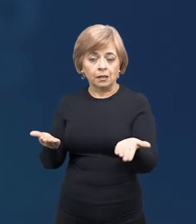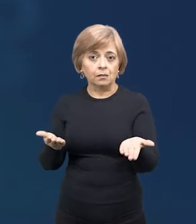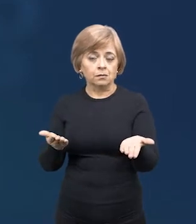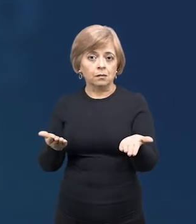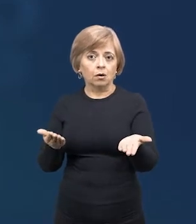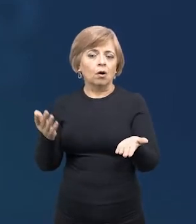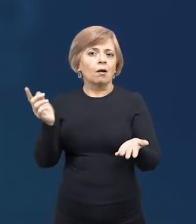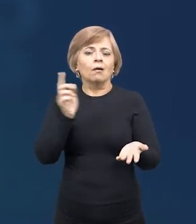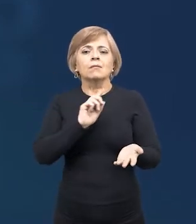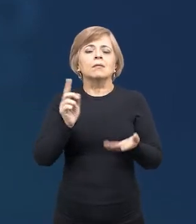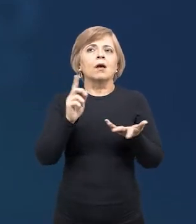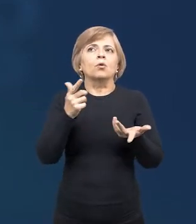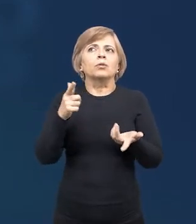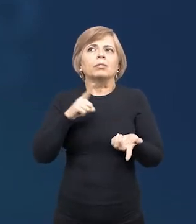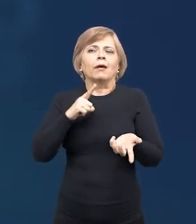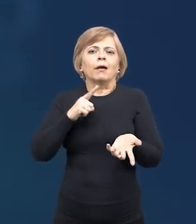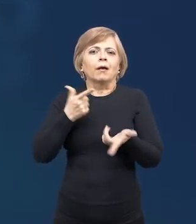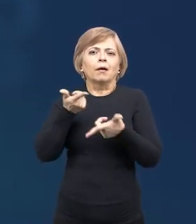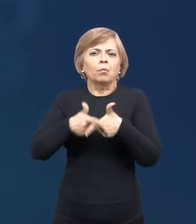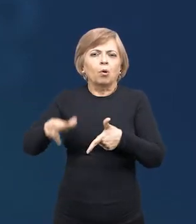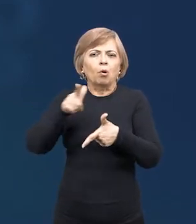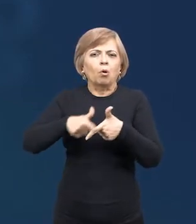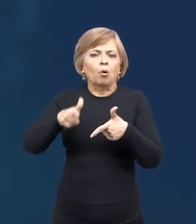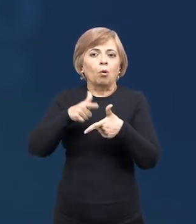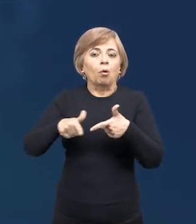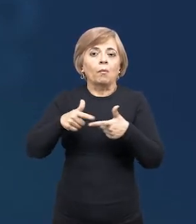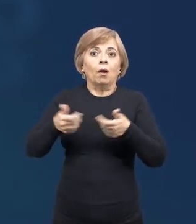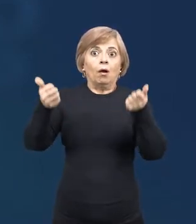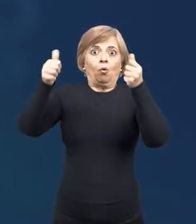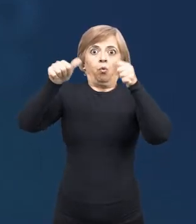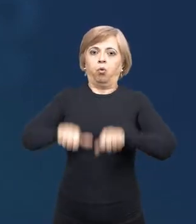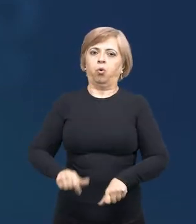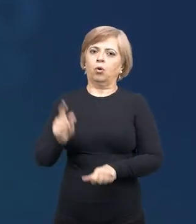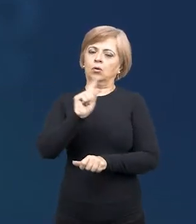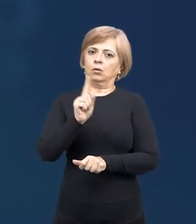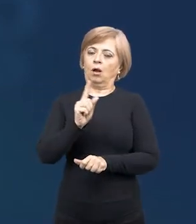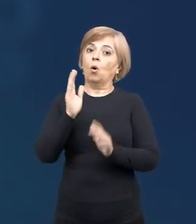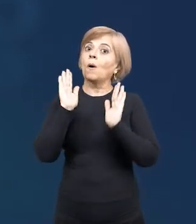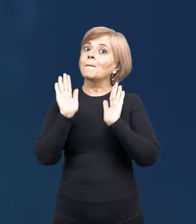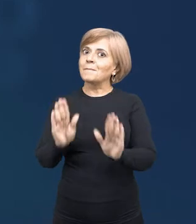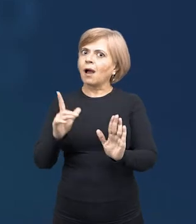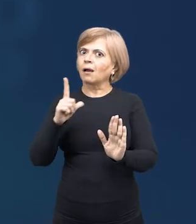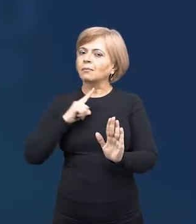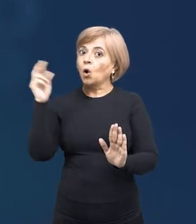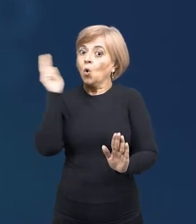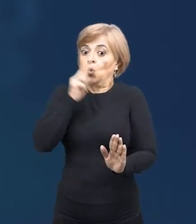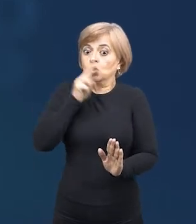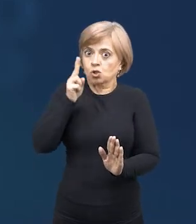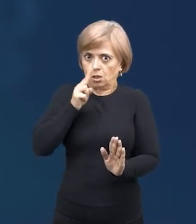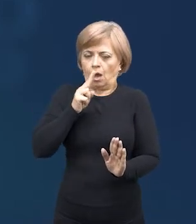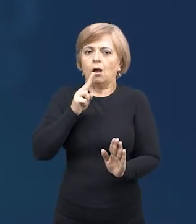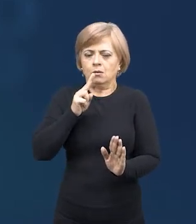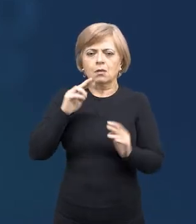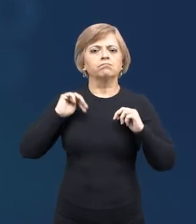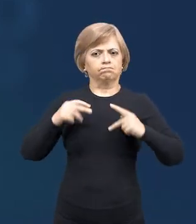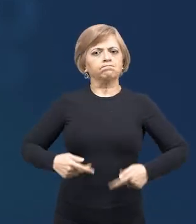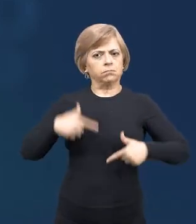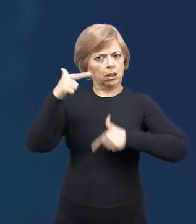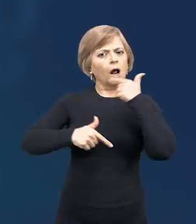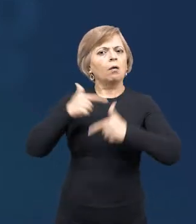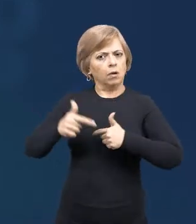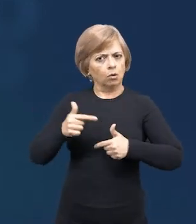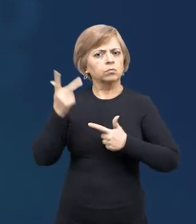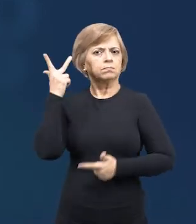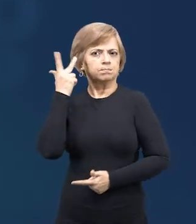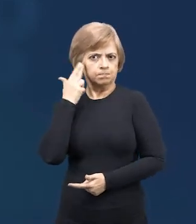elas não alcançaram aquelas situações que, de fato, demandaram da instituição a urgência na sua atuação,